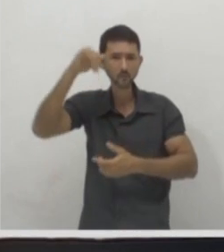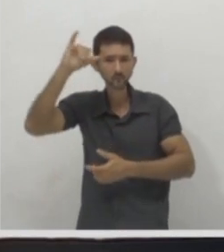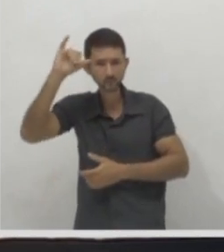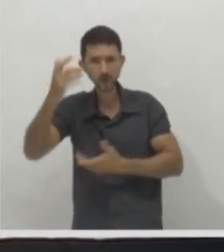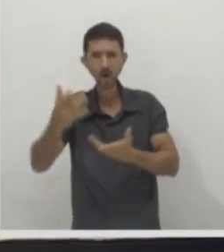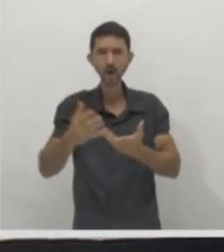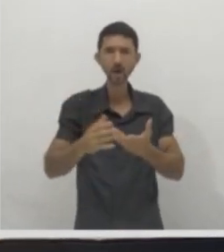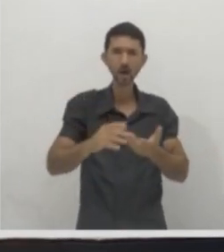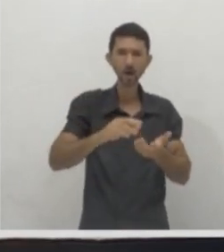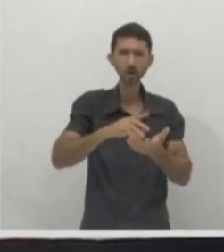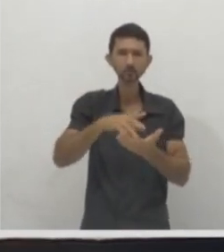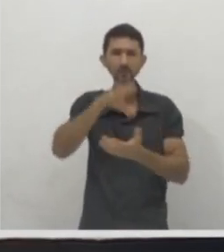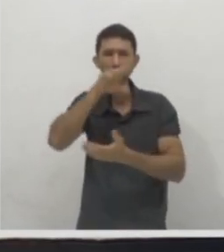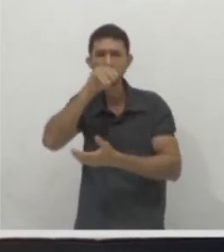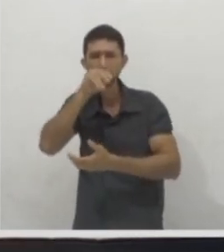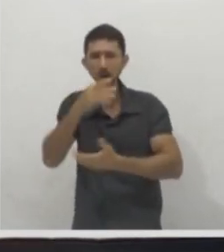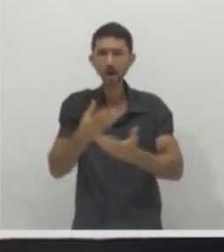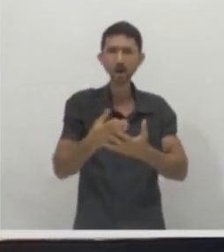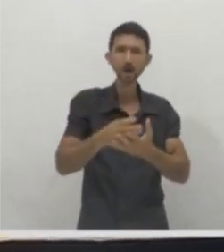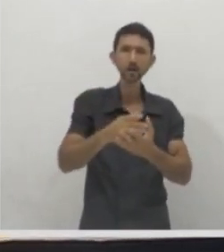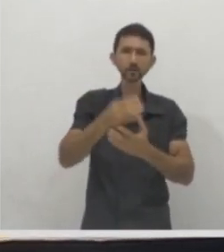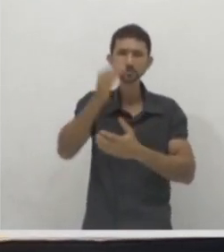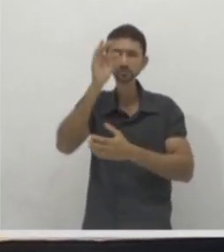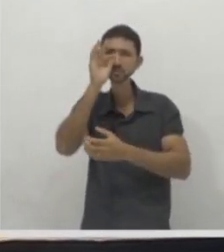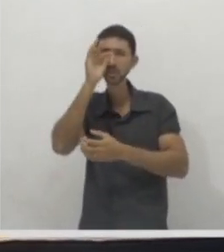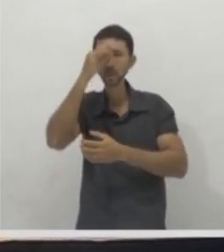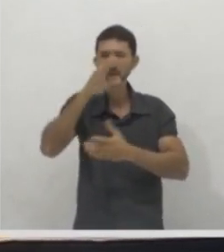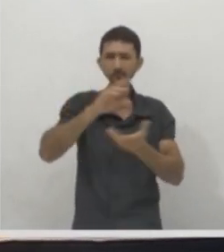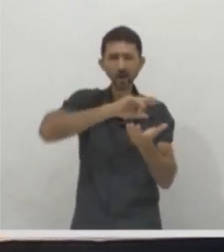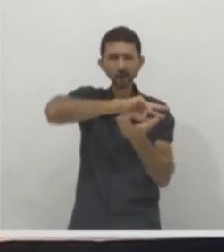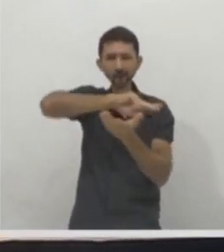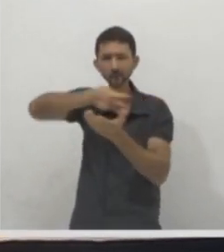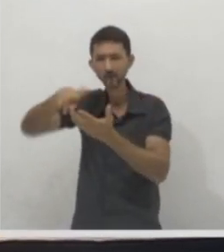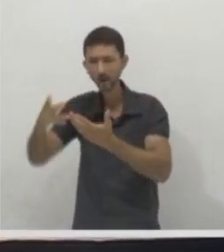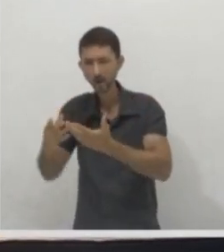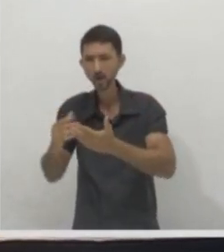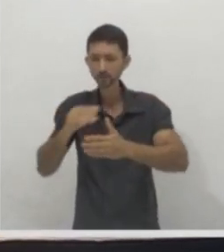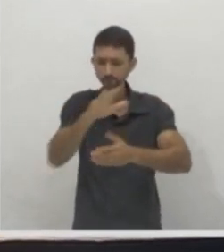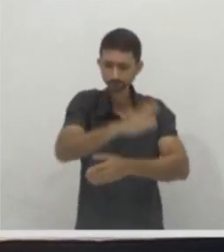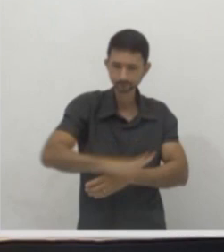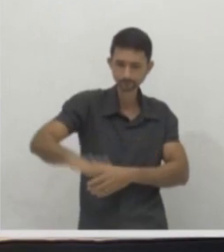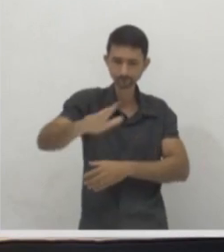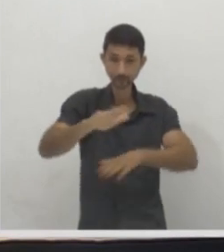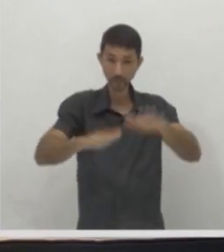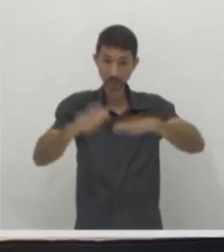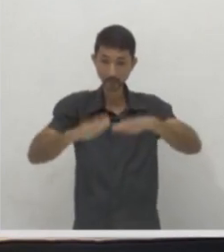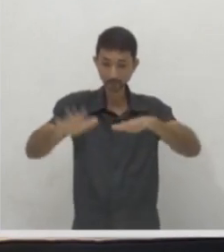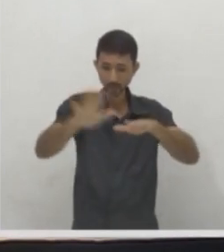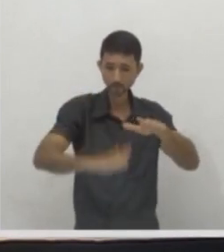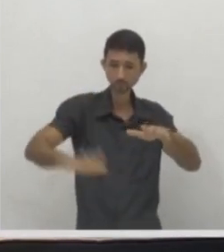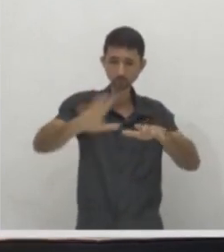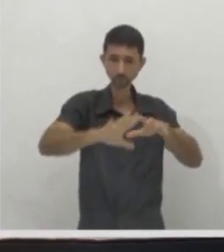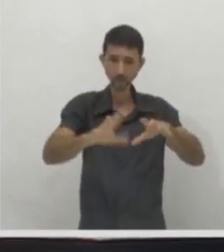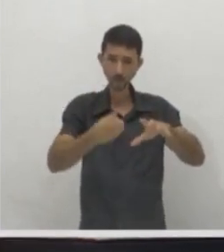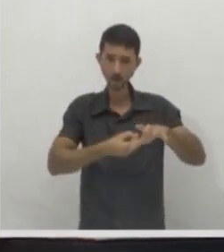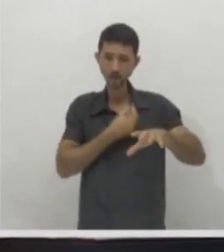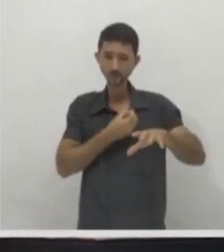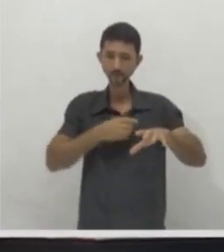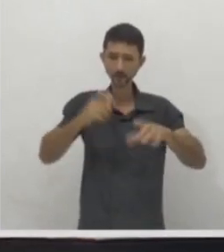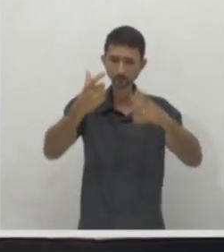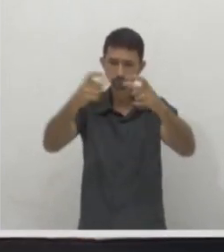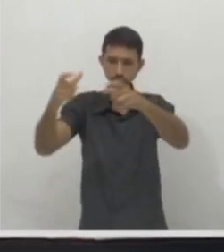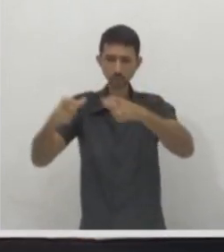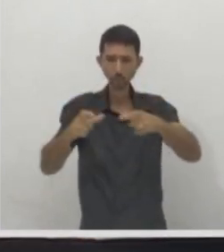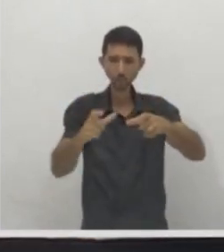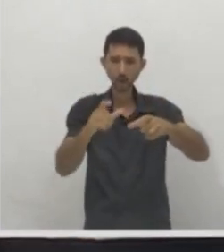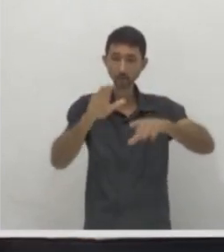patos, galinhas e assim por diante, de acordo com a área do planeta que esses animais viviam. Alguns animais